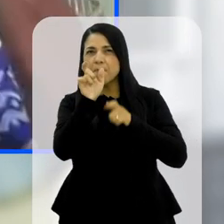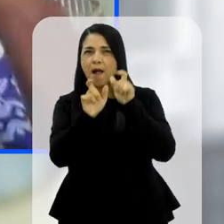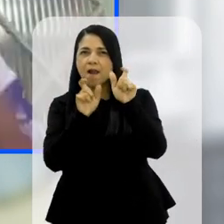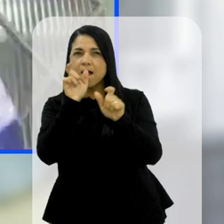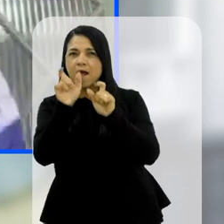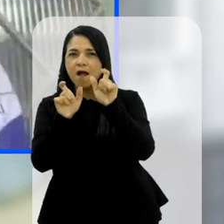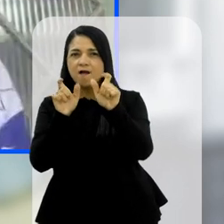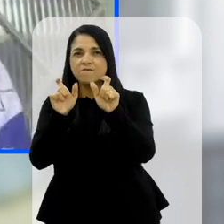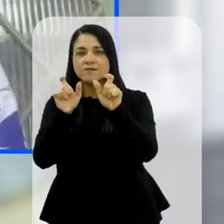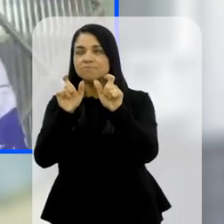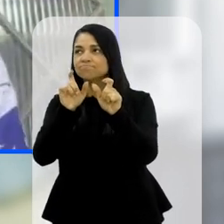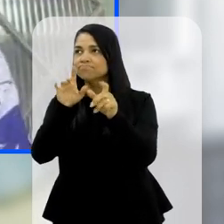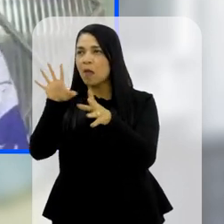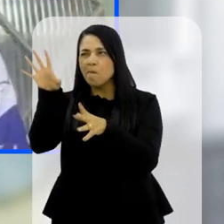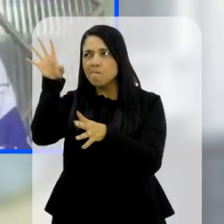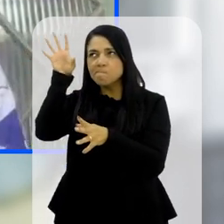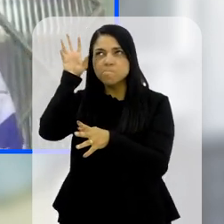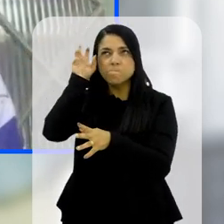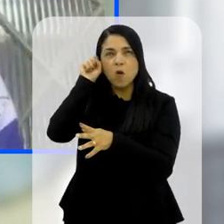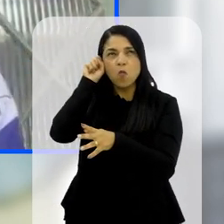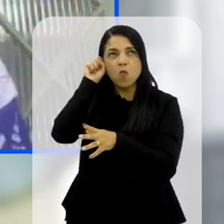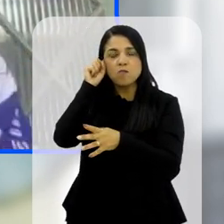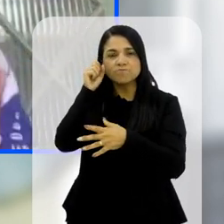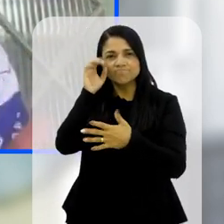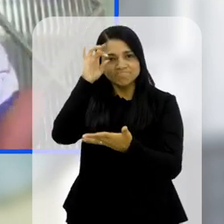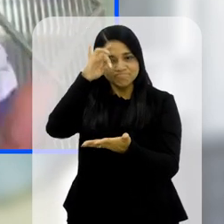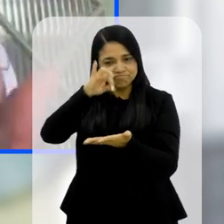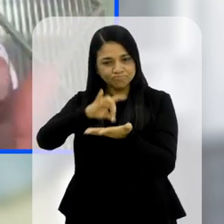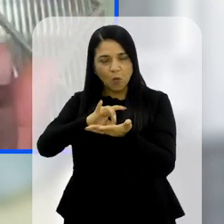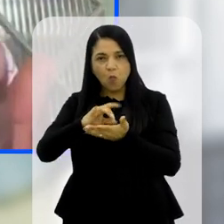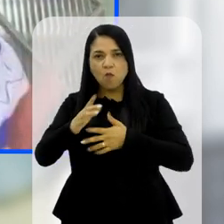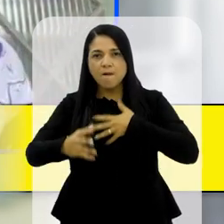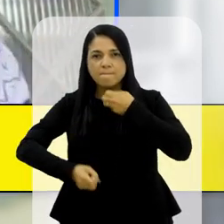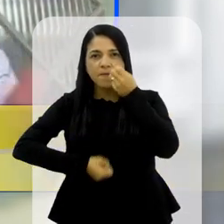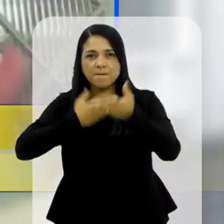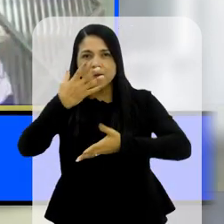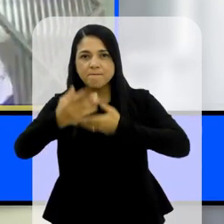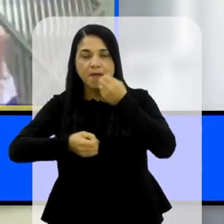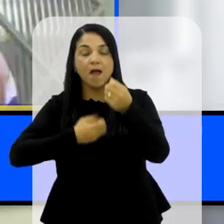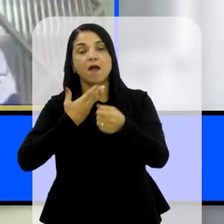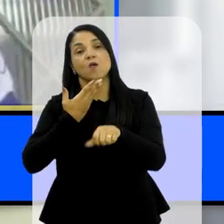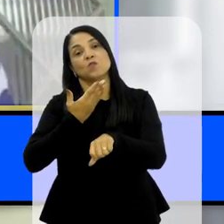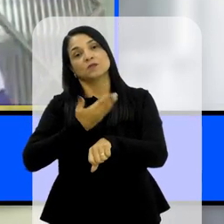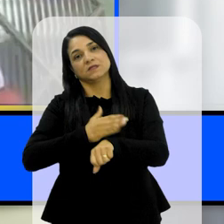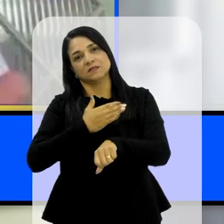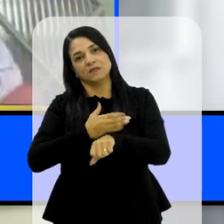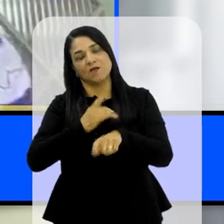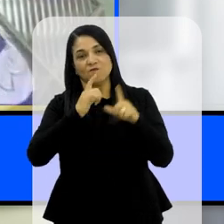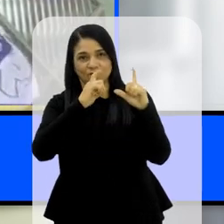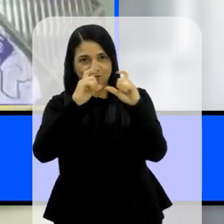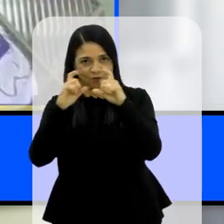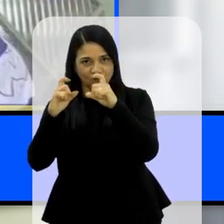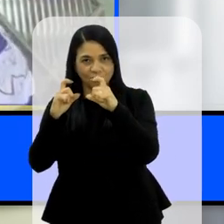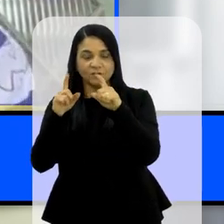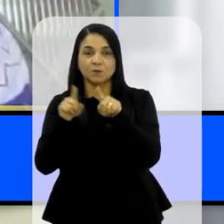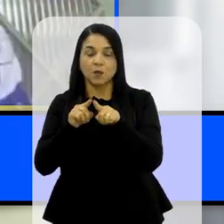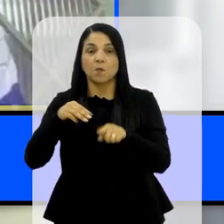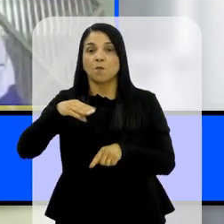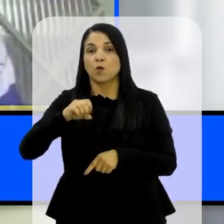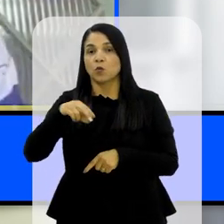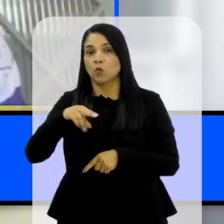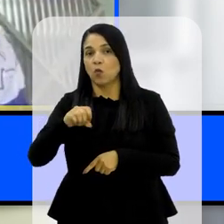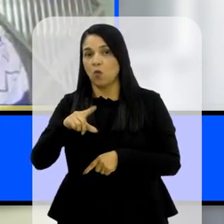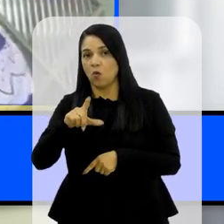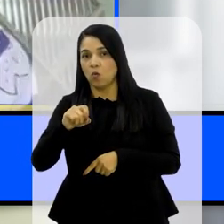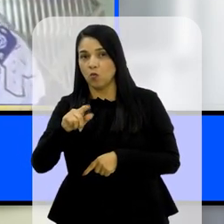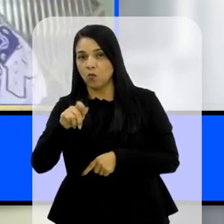aquelas palavras e faz virar verdade, né? Então ele precisa ter um ensaio fotográfico, um monólogo. Para fazer